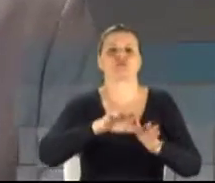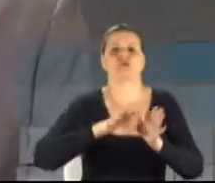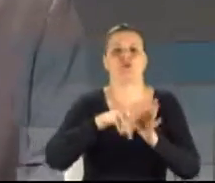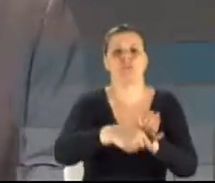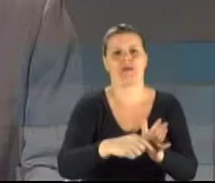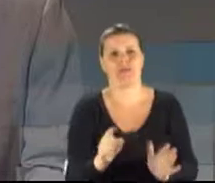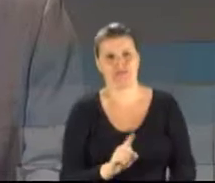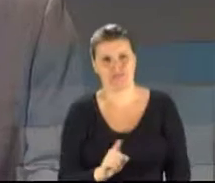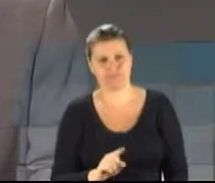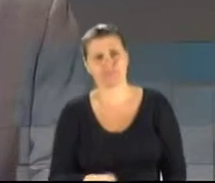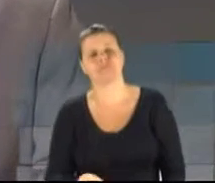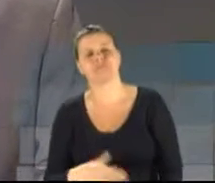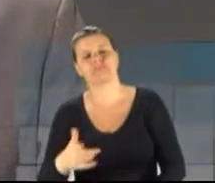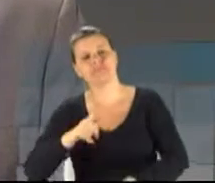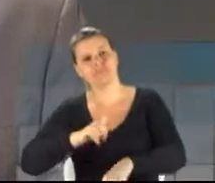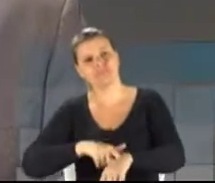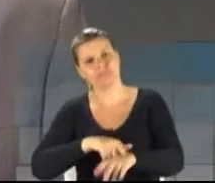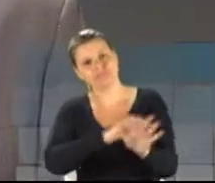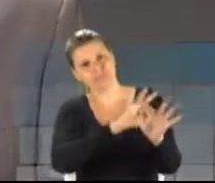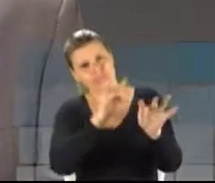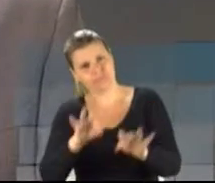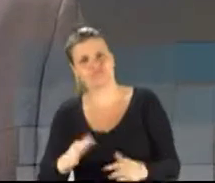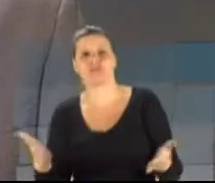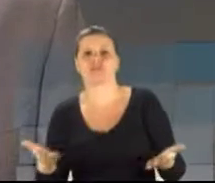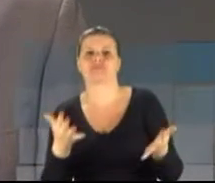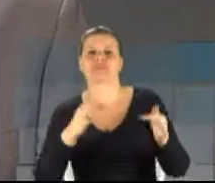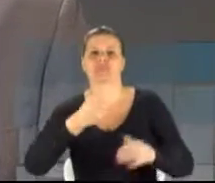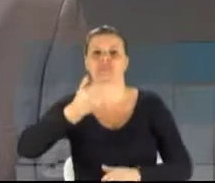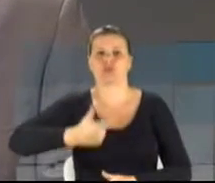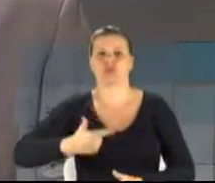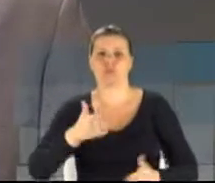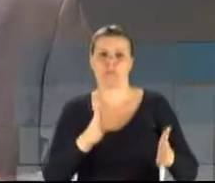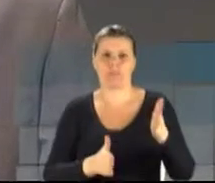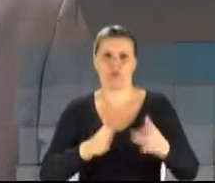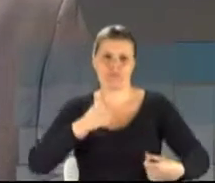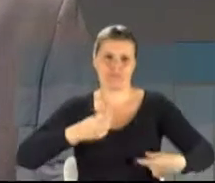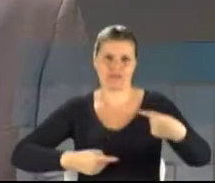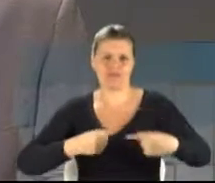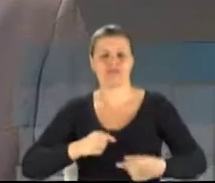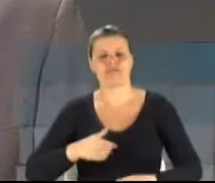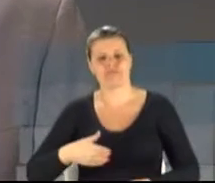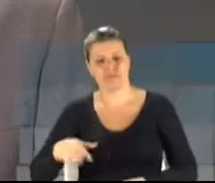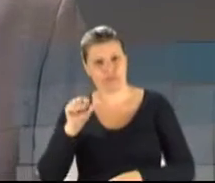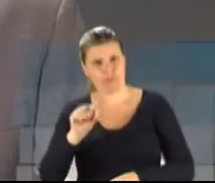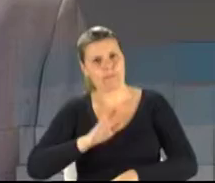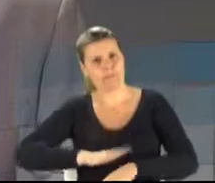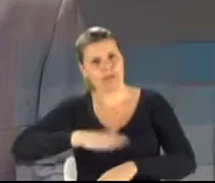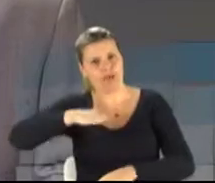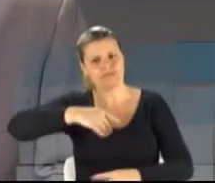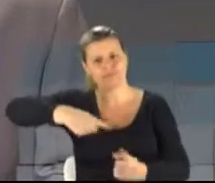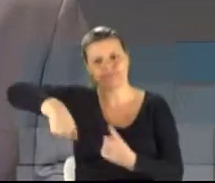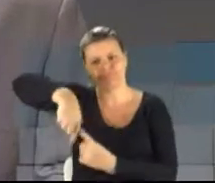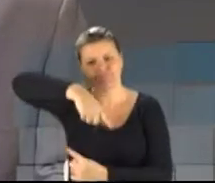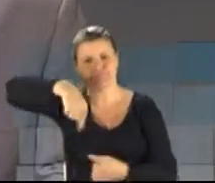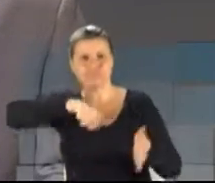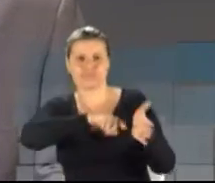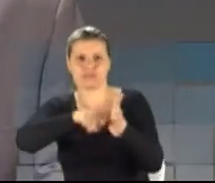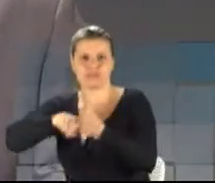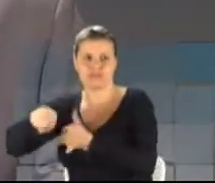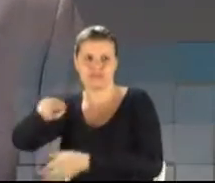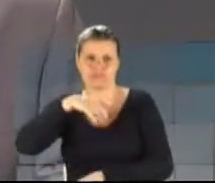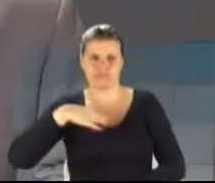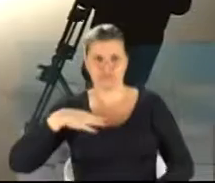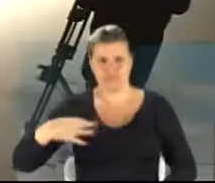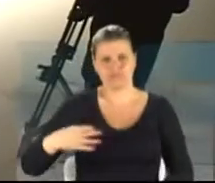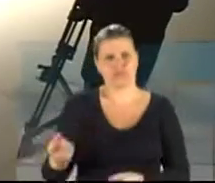candidato e assim encerramos o segundo bloco deste debate daqui a pouco mais uma rodada de perguntas entre os candidatos voltamos